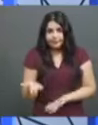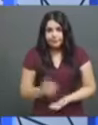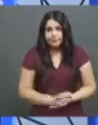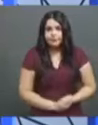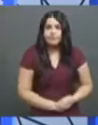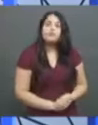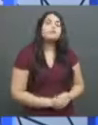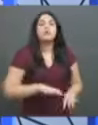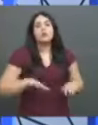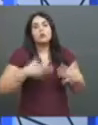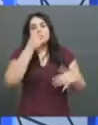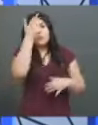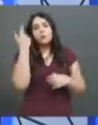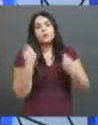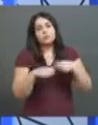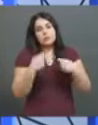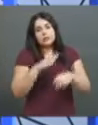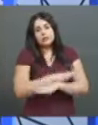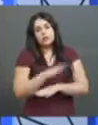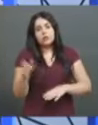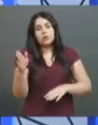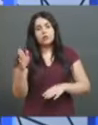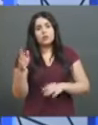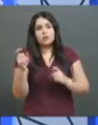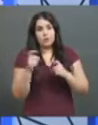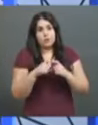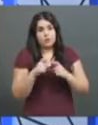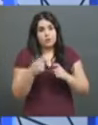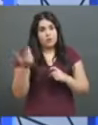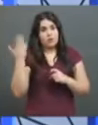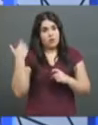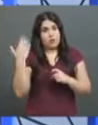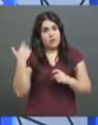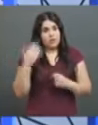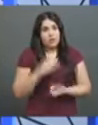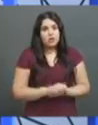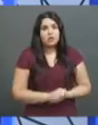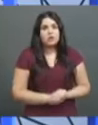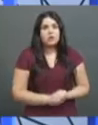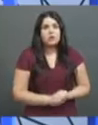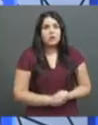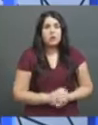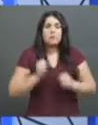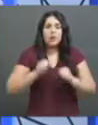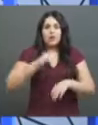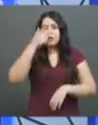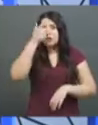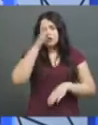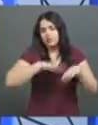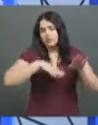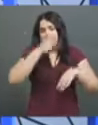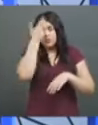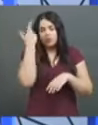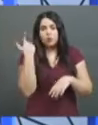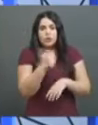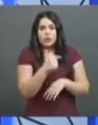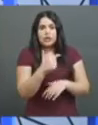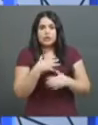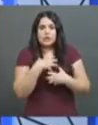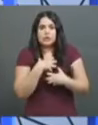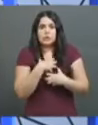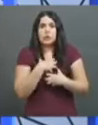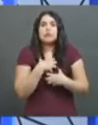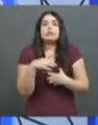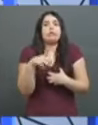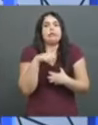indivíduo tem que ter uma avaliação médica prévia. Há chance de um indivíduo, mesmo sem sintomas, já possuir